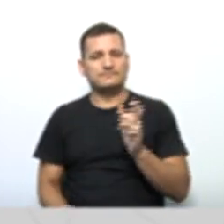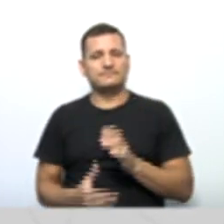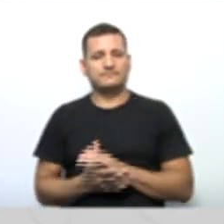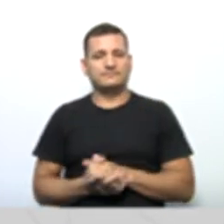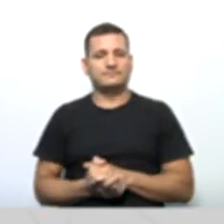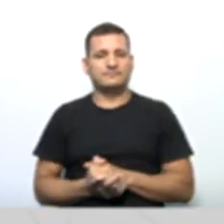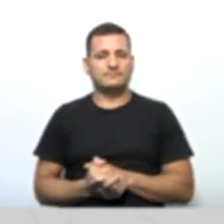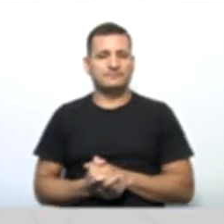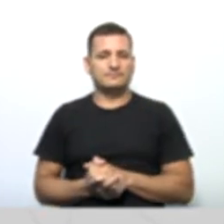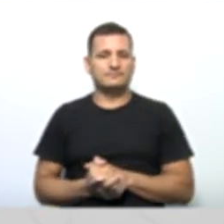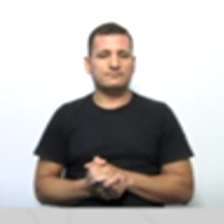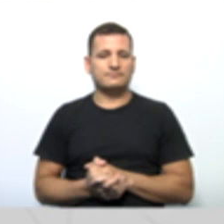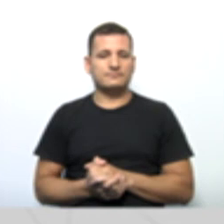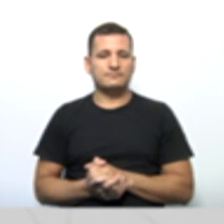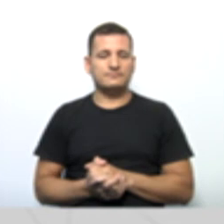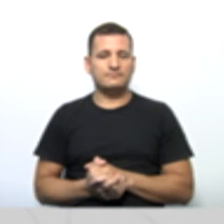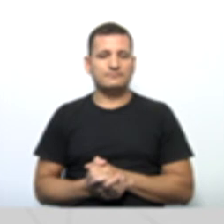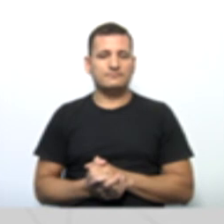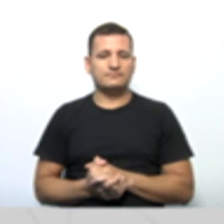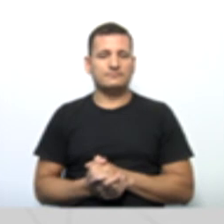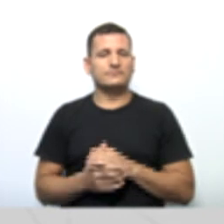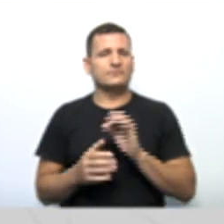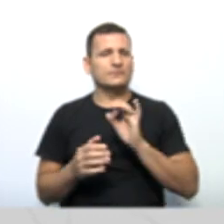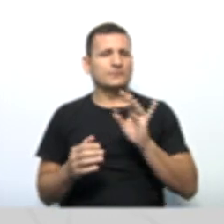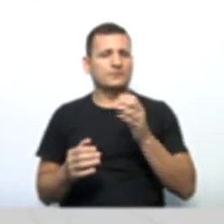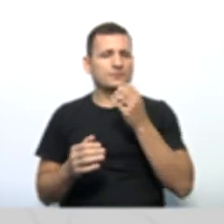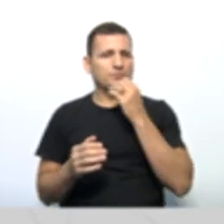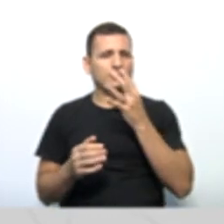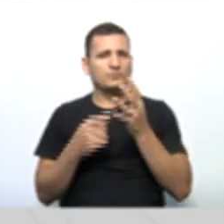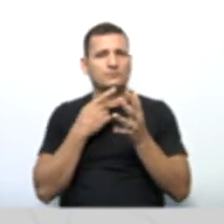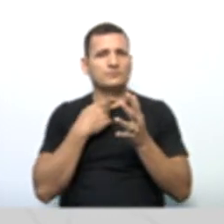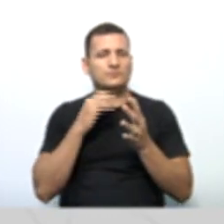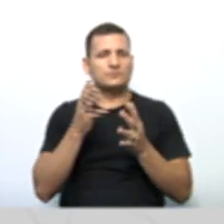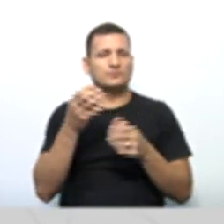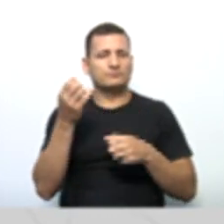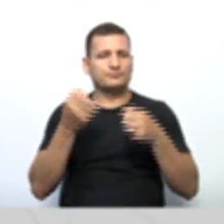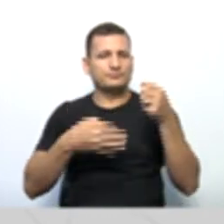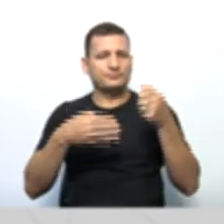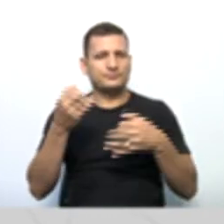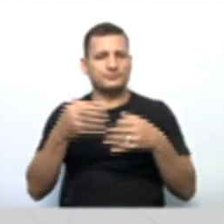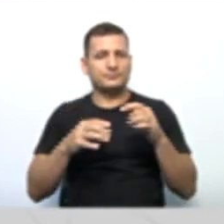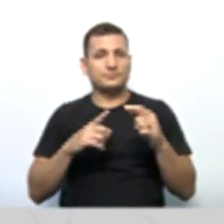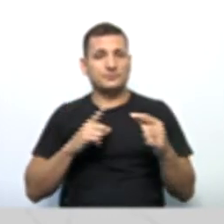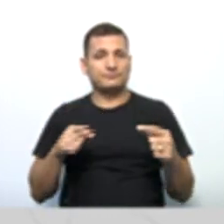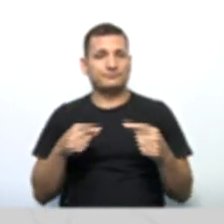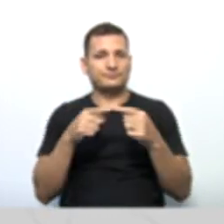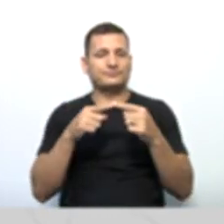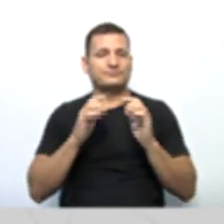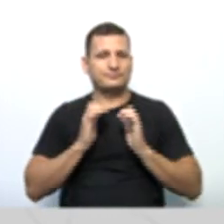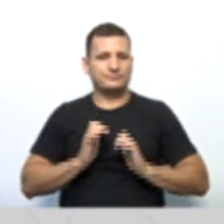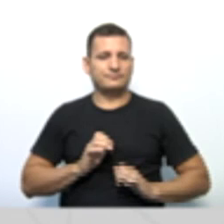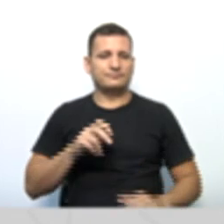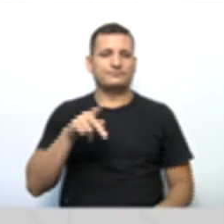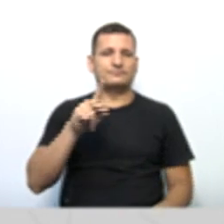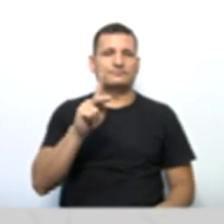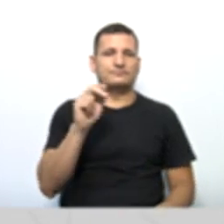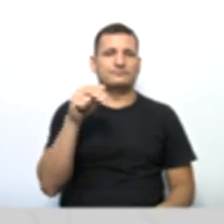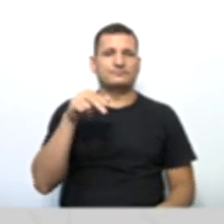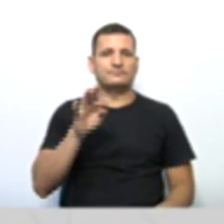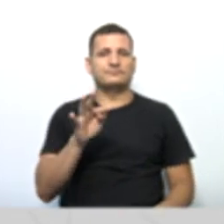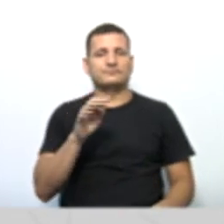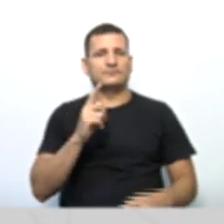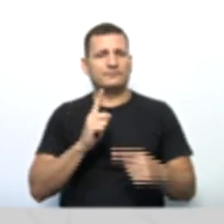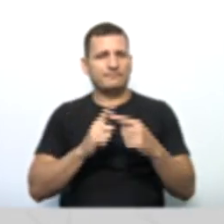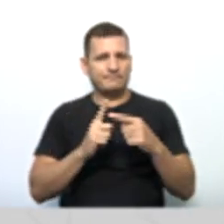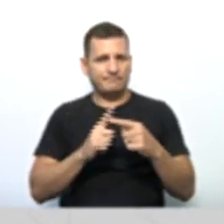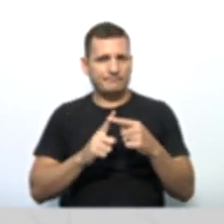aqui é só a definição da boa vontade que nós já discutimos bastante, que está ligada à ética kantiana, porque Immanuel Kant é